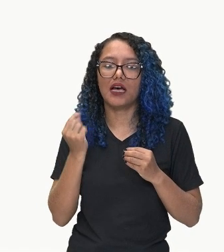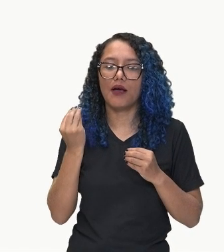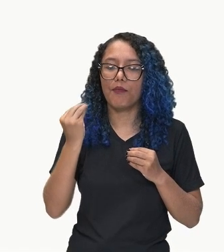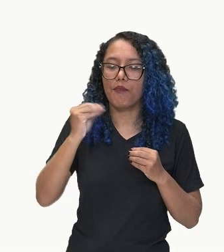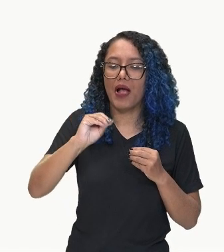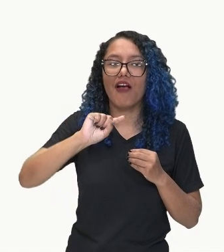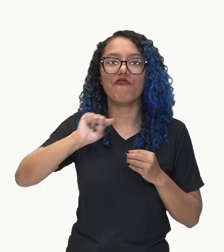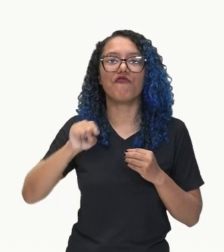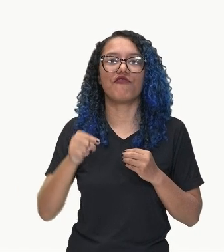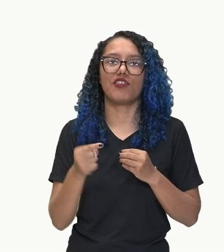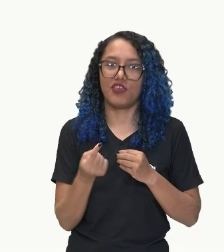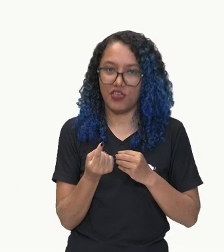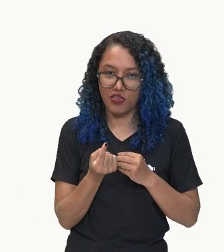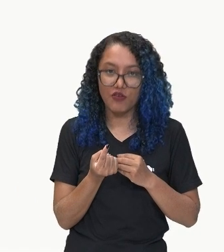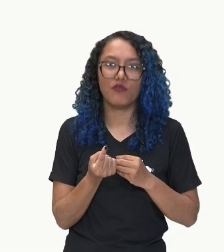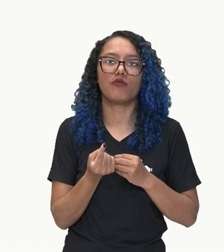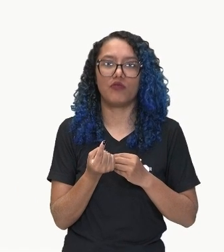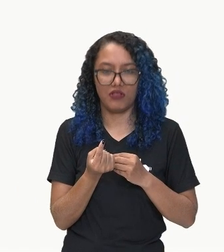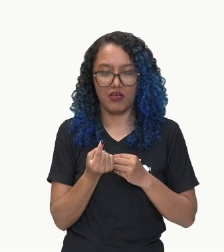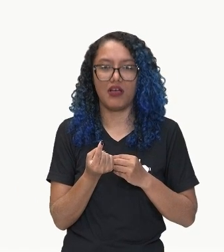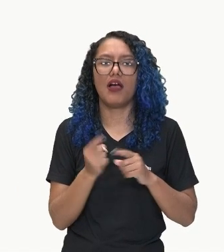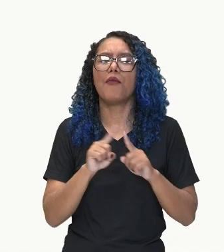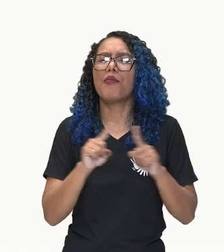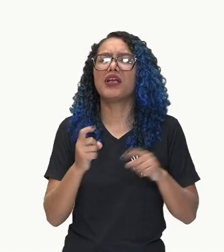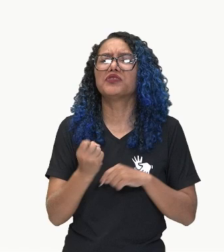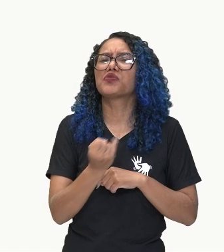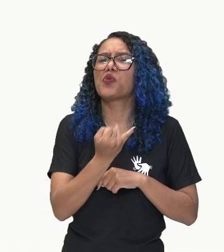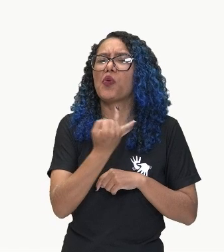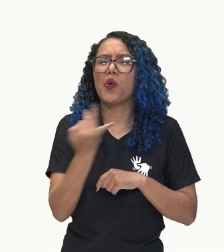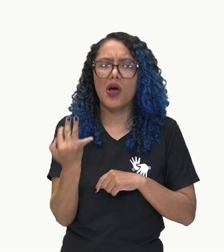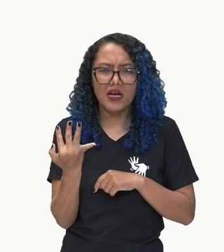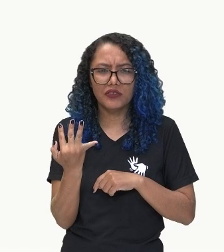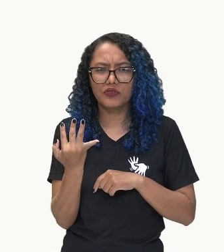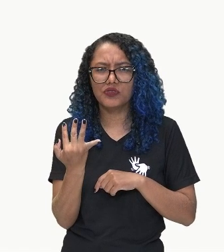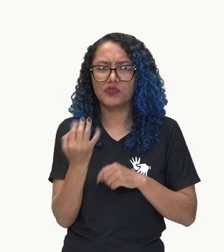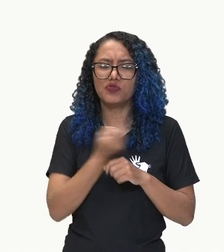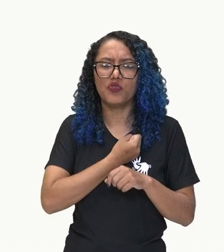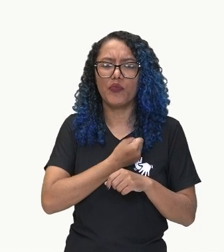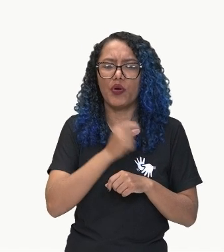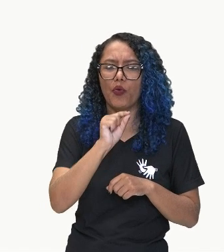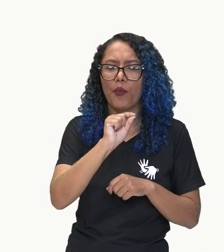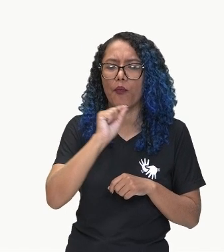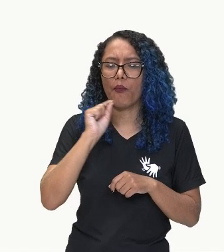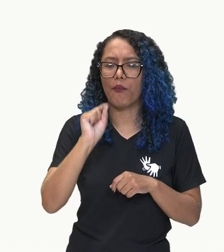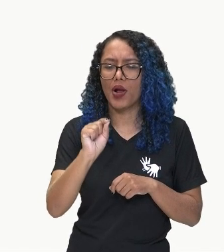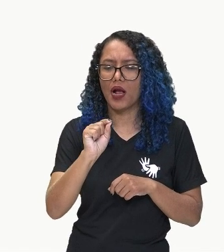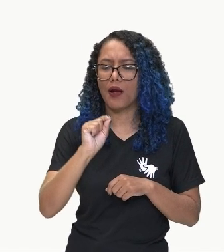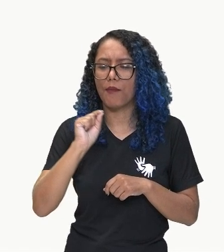decimais. Mas quantas casas terão após a vírgula?